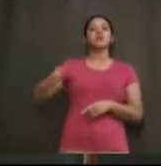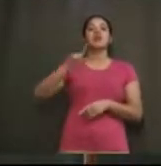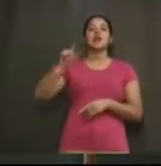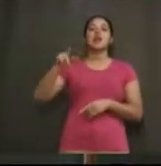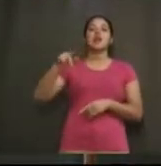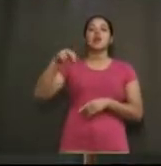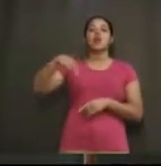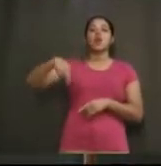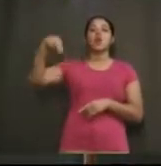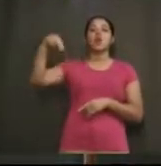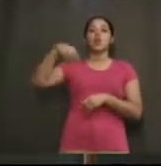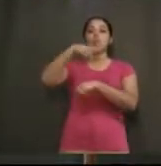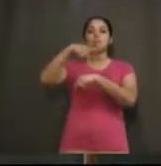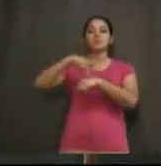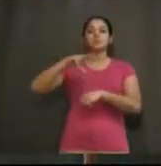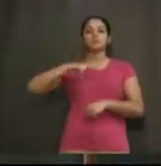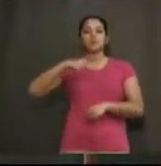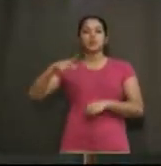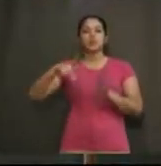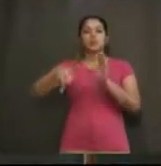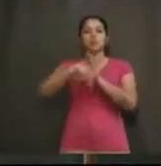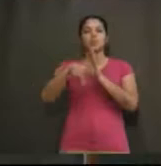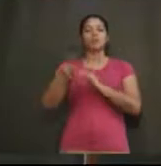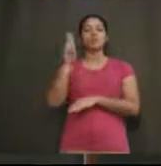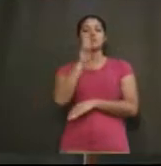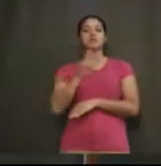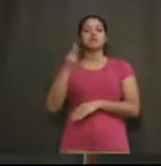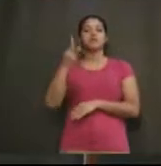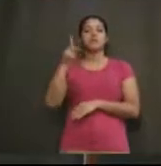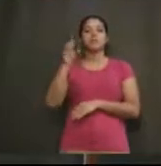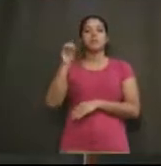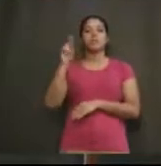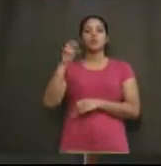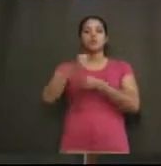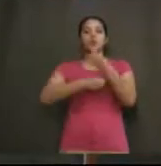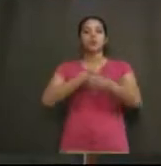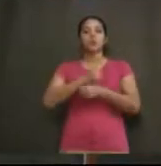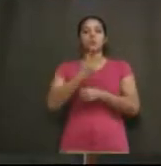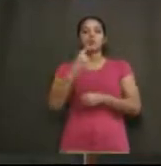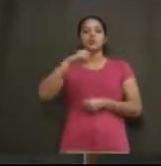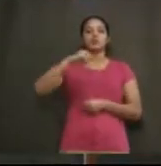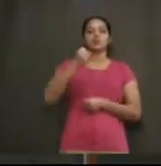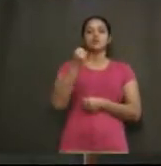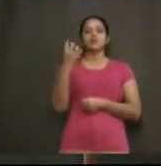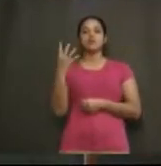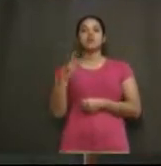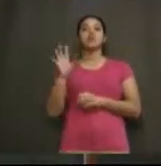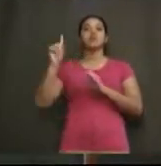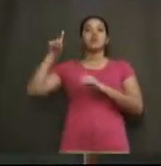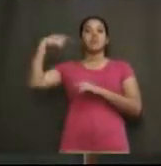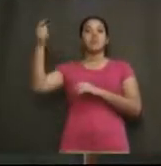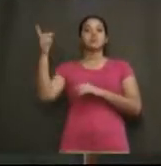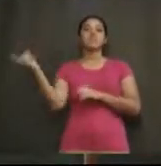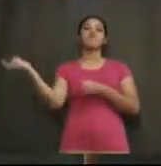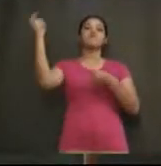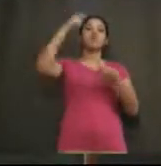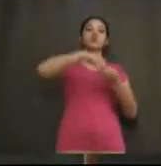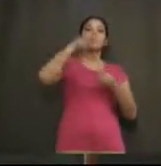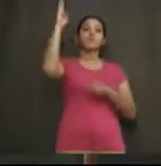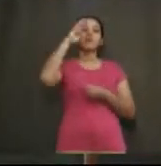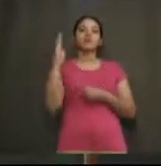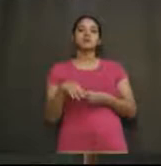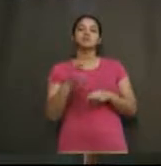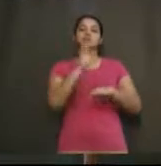pela Universidade do Porto, em 1984. Regressou ao Brasil para fazer o doutorado no Instituto